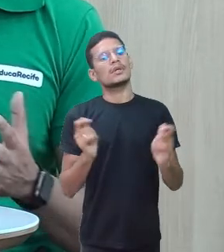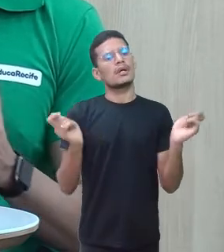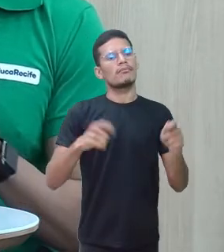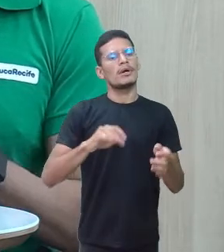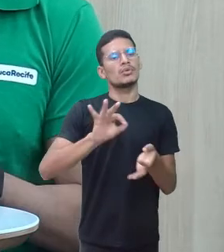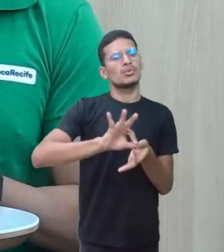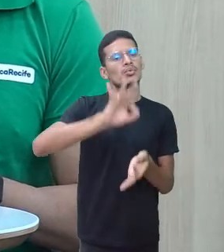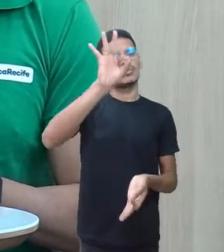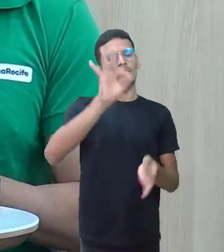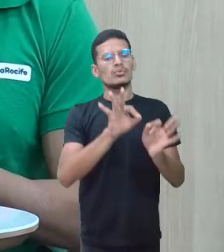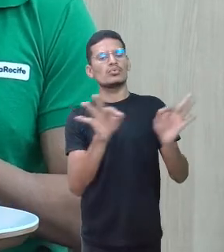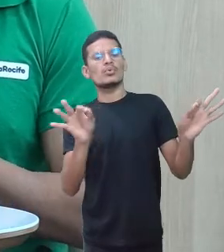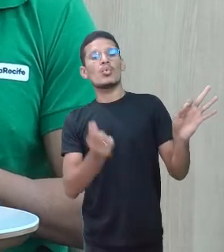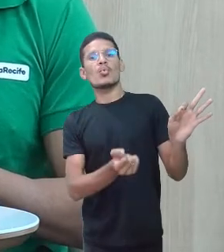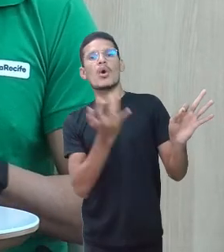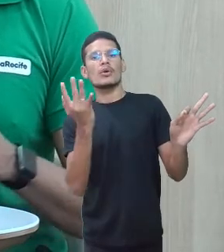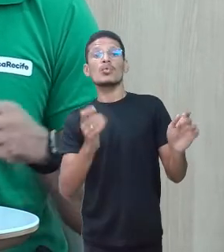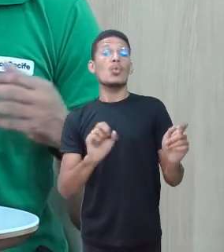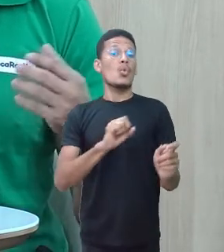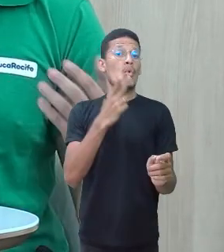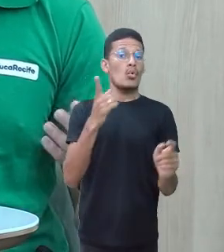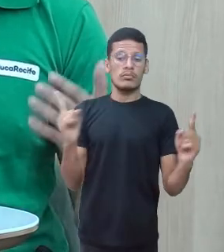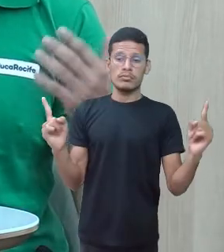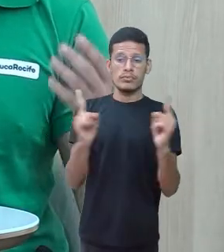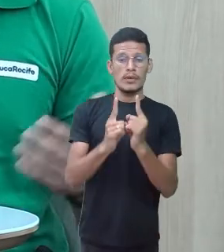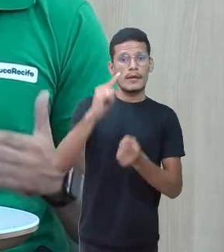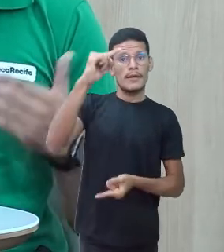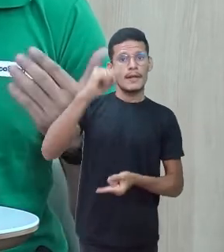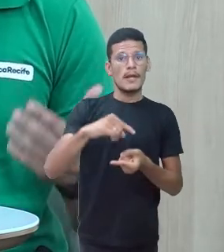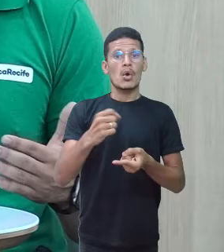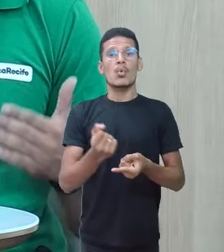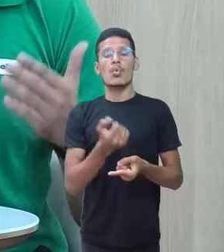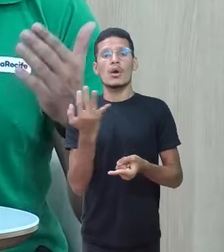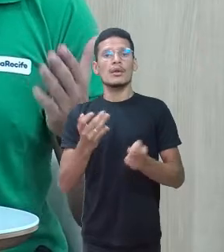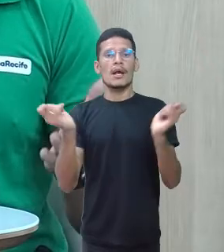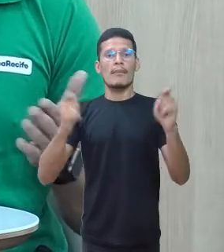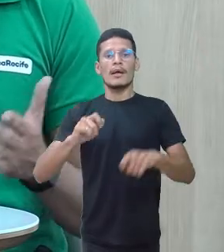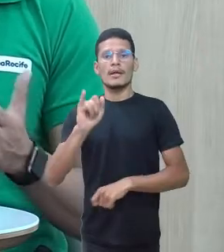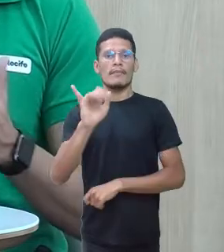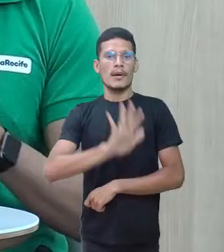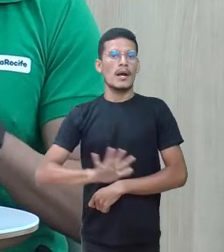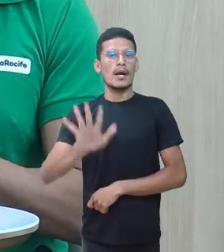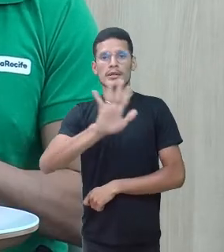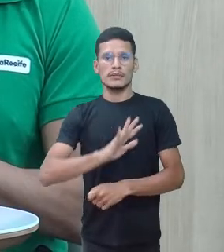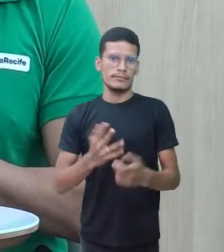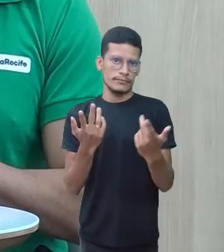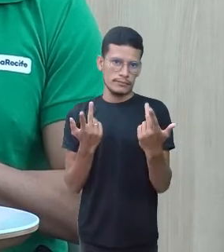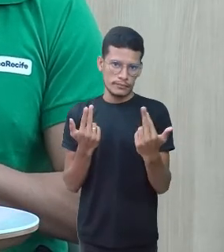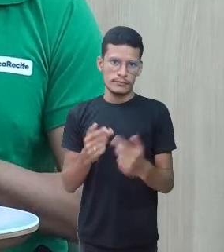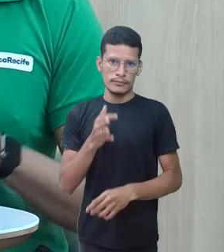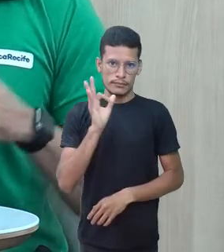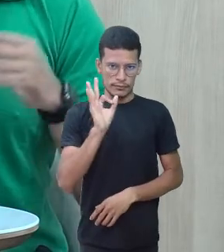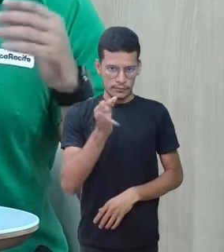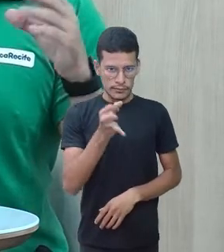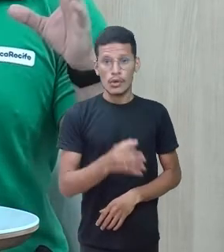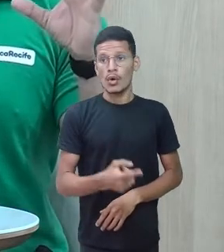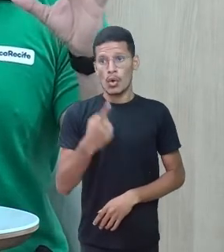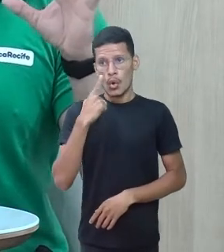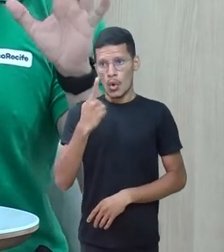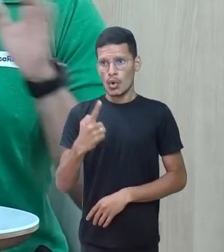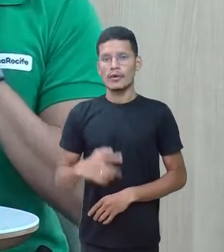aumentou ou de quanto você diminuiu para obter essa imagem que ela foi semelhante, certo?